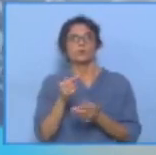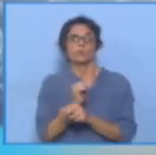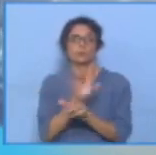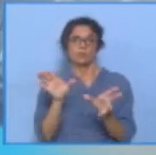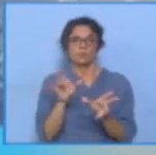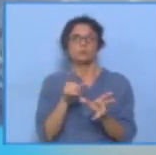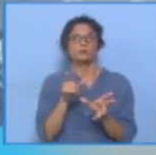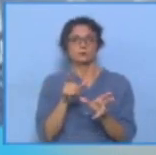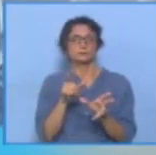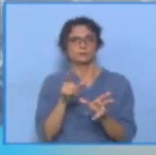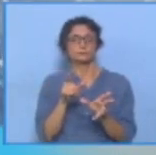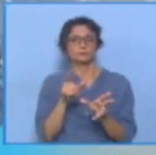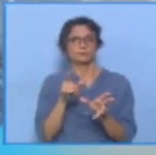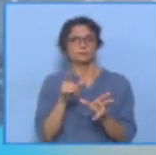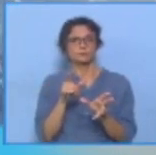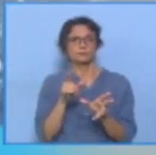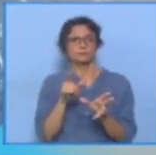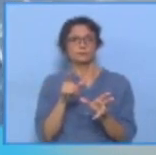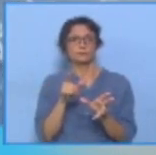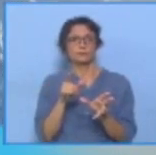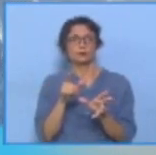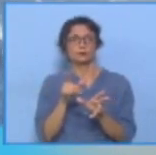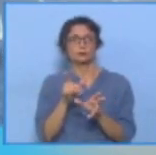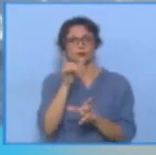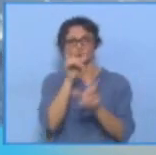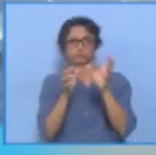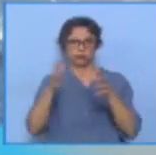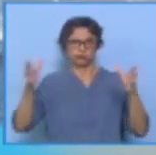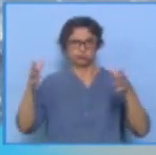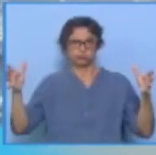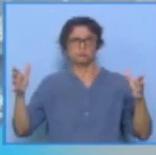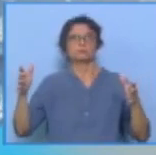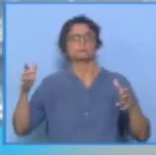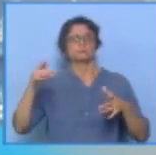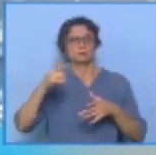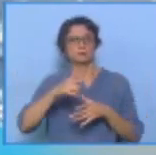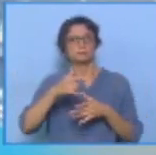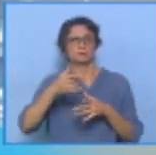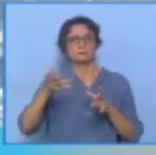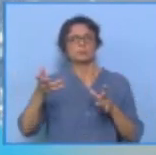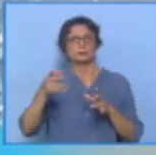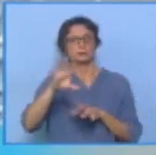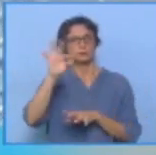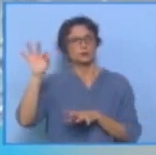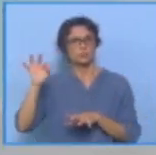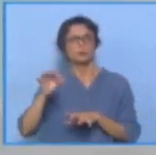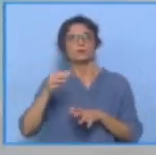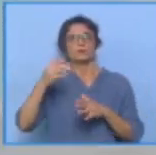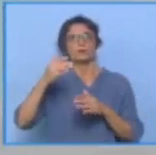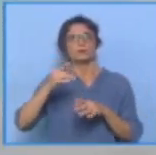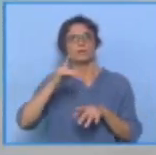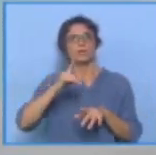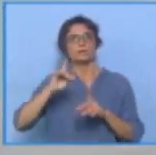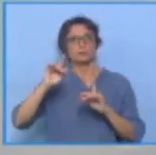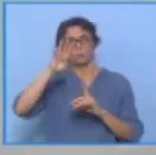números, predominantemente marcada pelos cardeais escolhidos no atual pontificado do Papa. Essa reconfiguração é